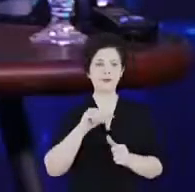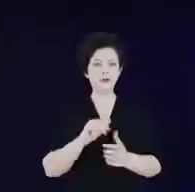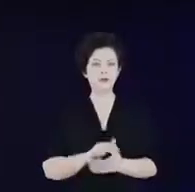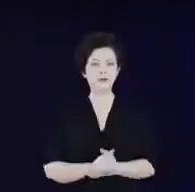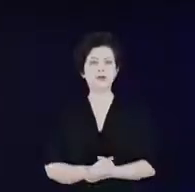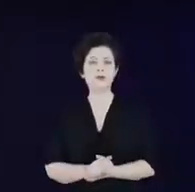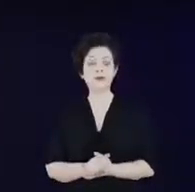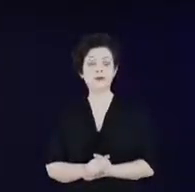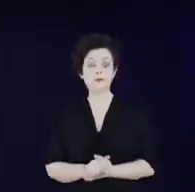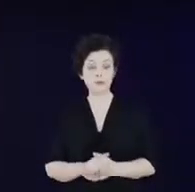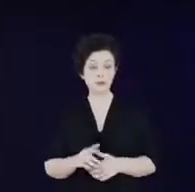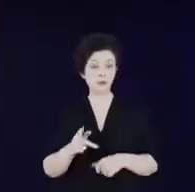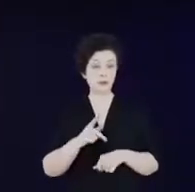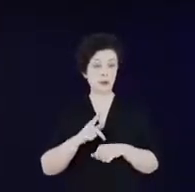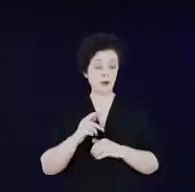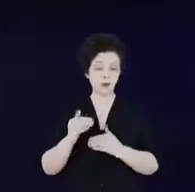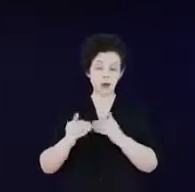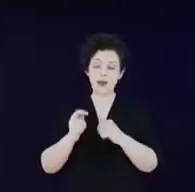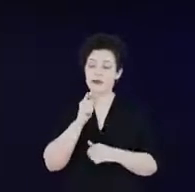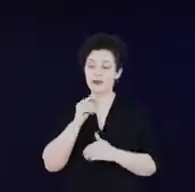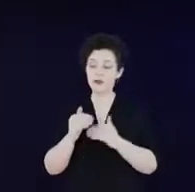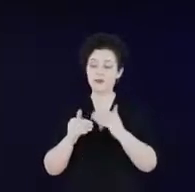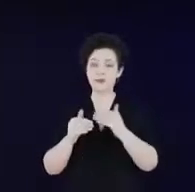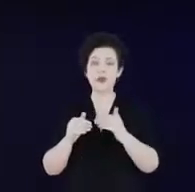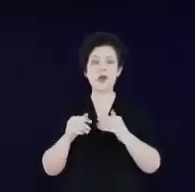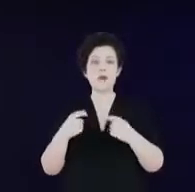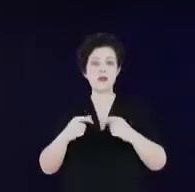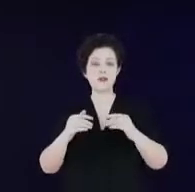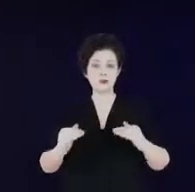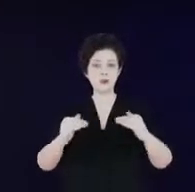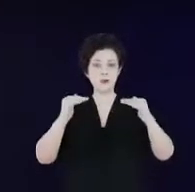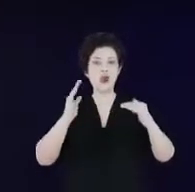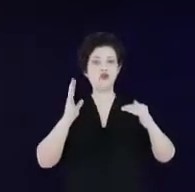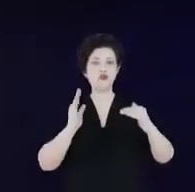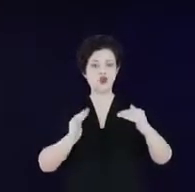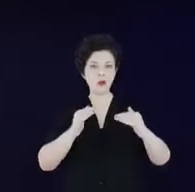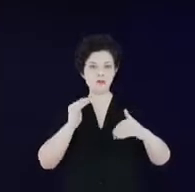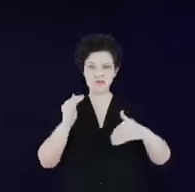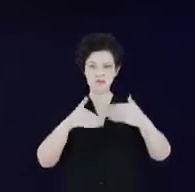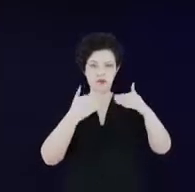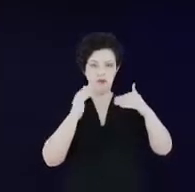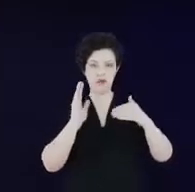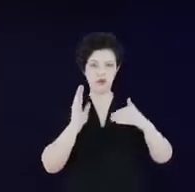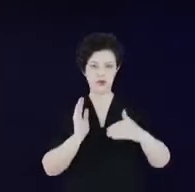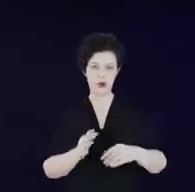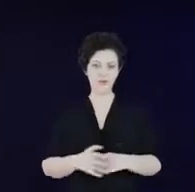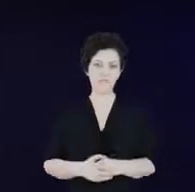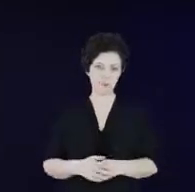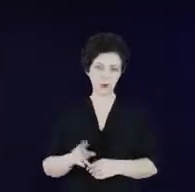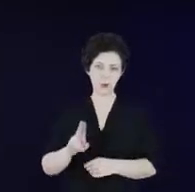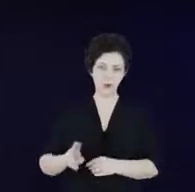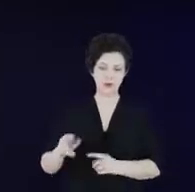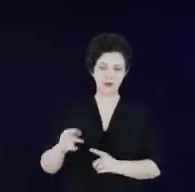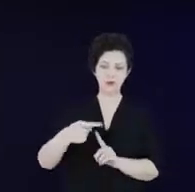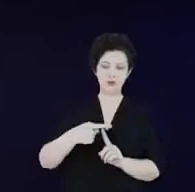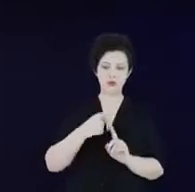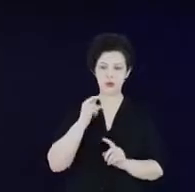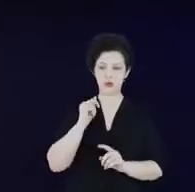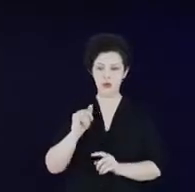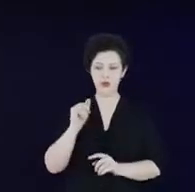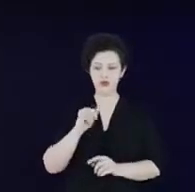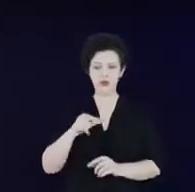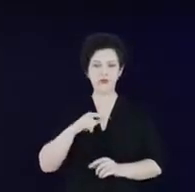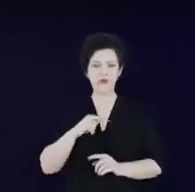em desenvolvimento em país desenvolvido, utilizando os recursos energéticos que possui para fazer